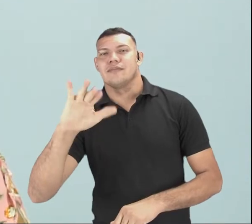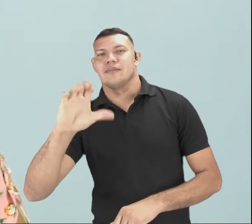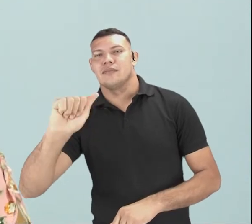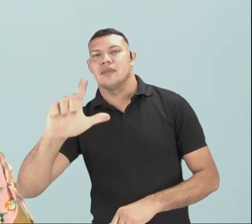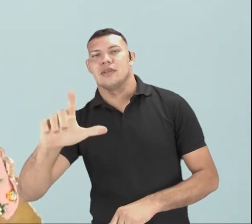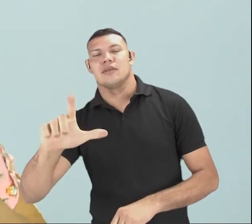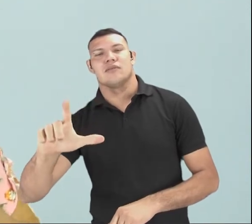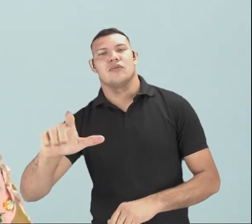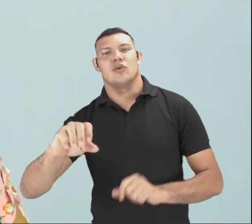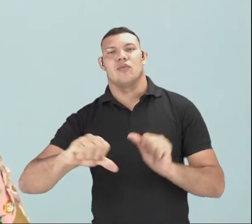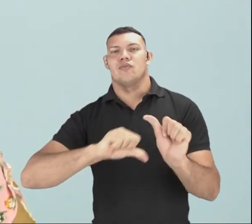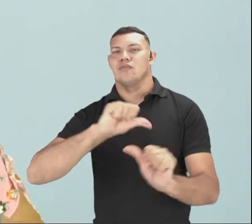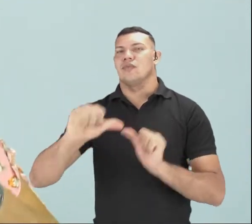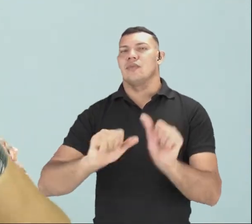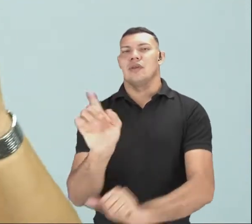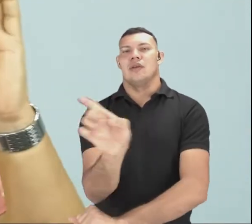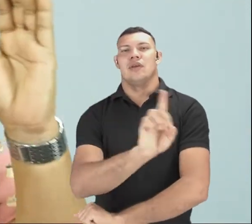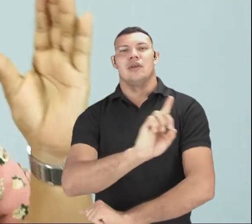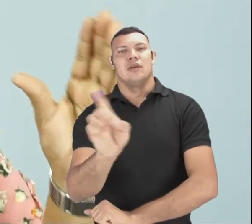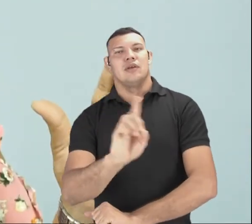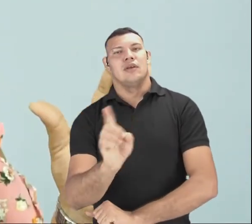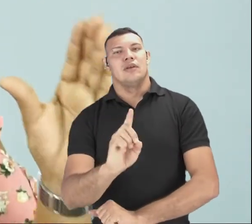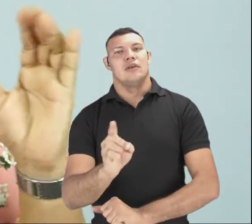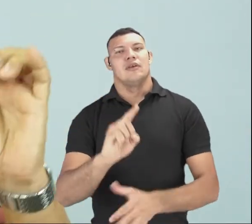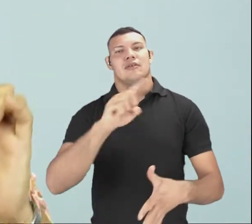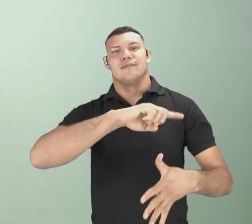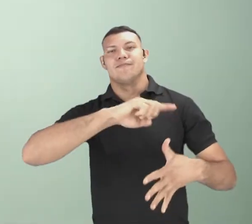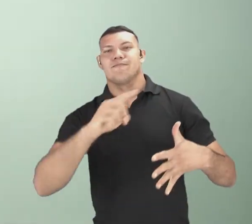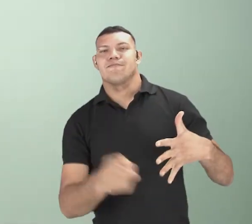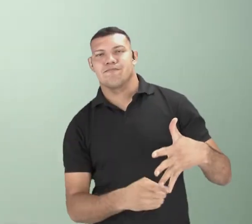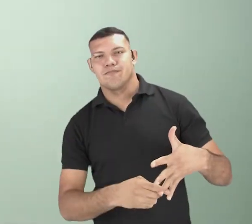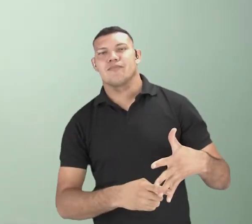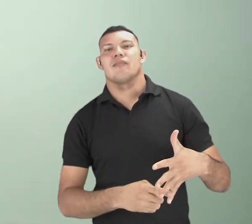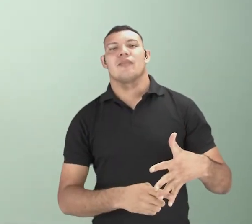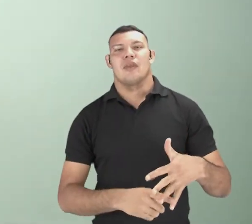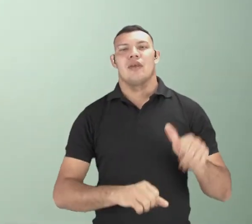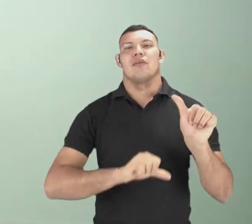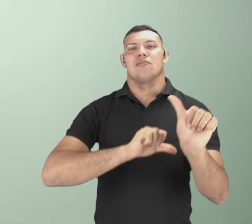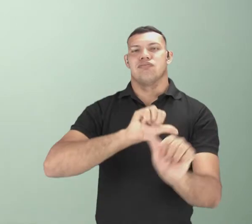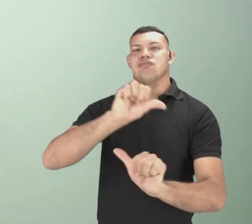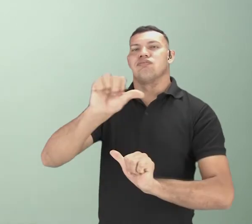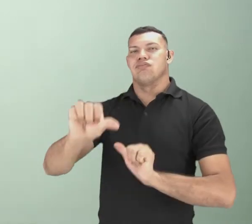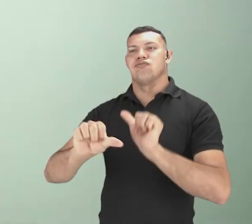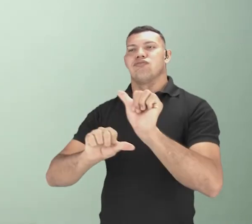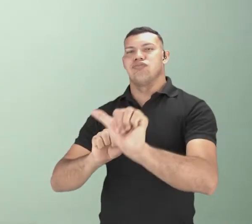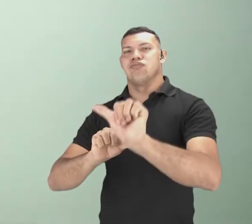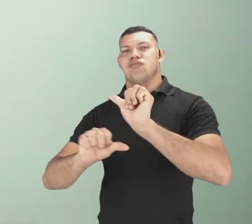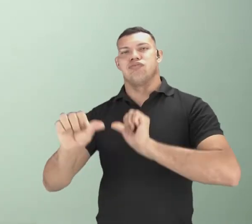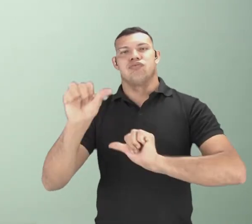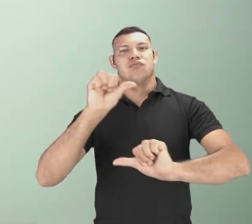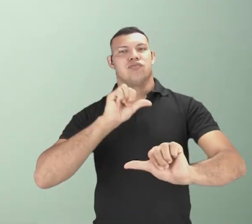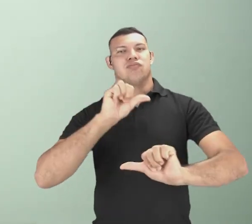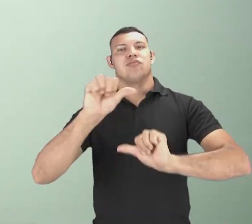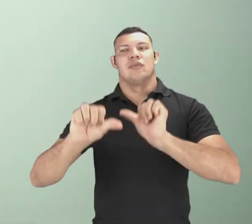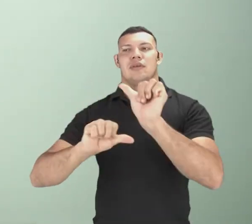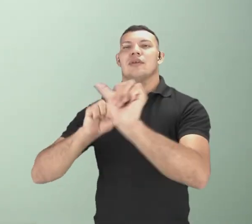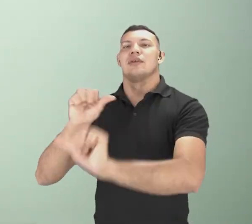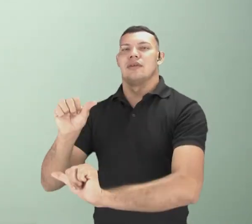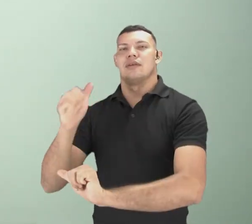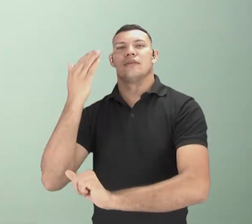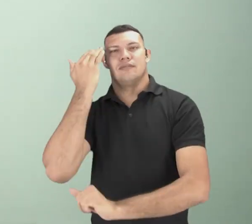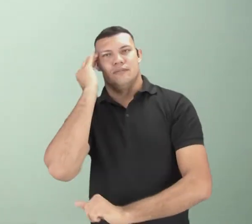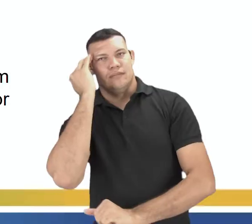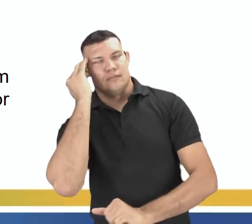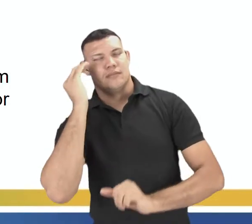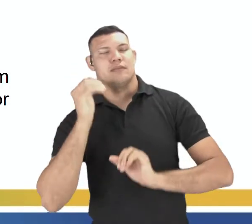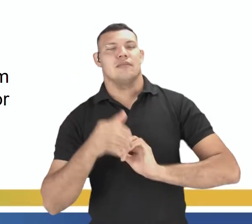mesmo. O que muda são os elementos que são acrescentados, tanto no início quanto no final da palavra.